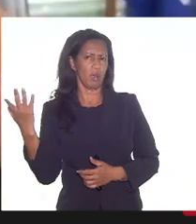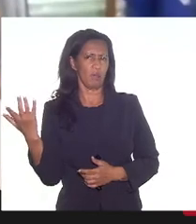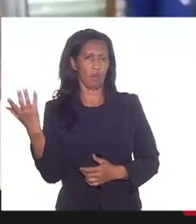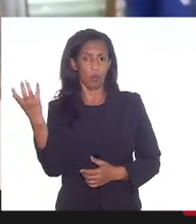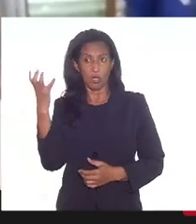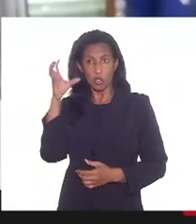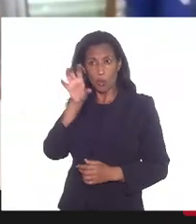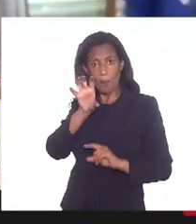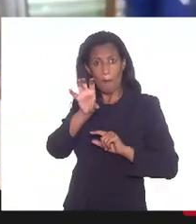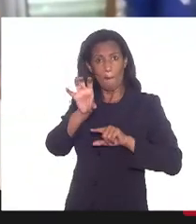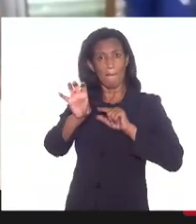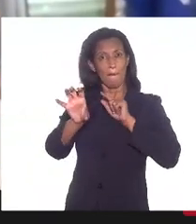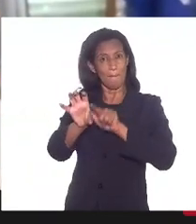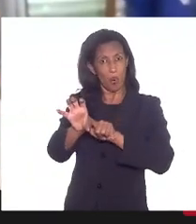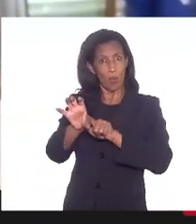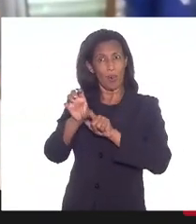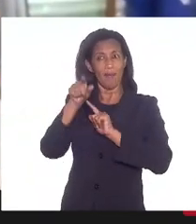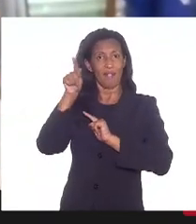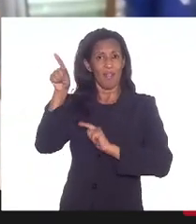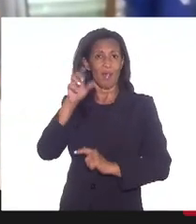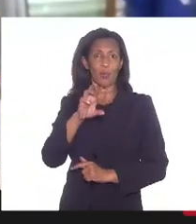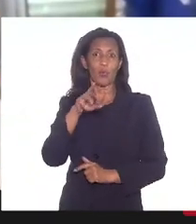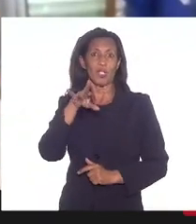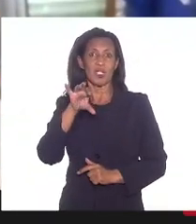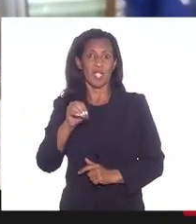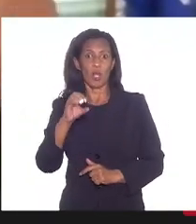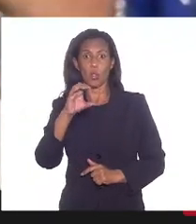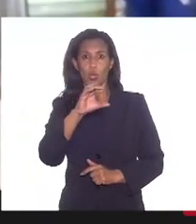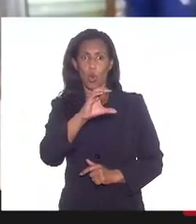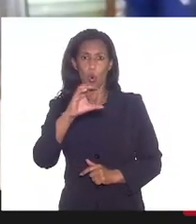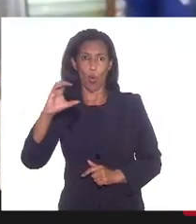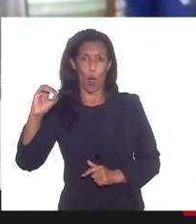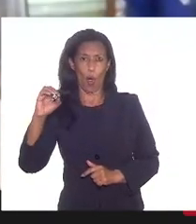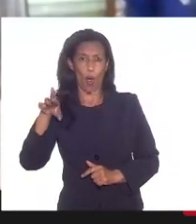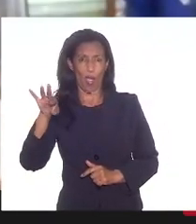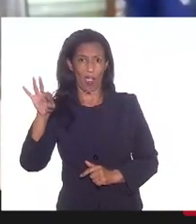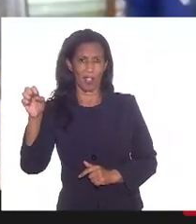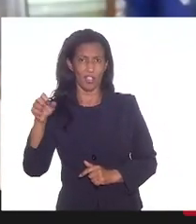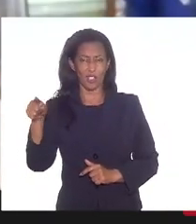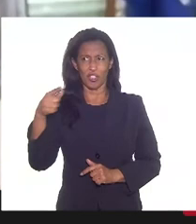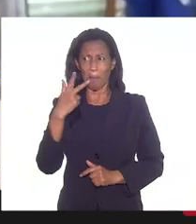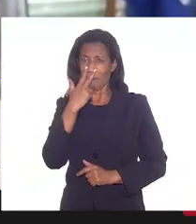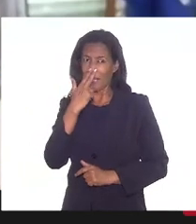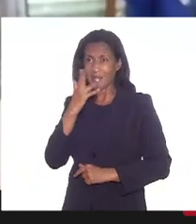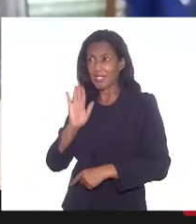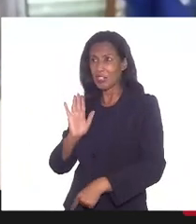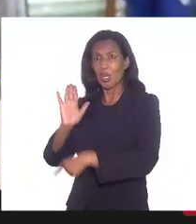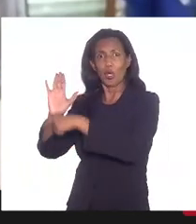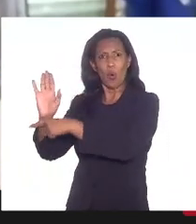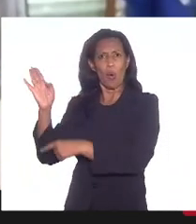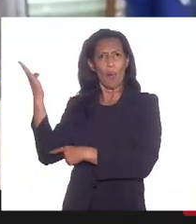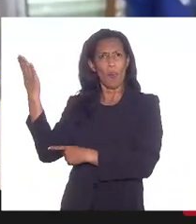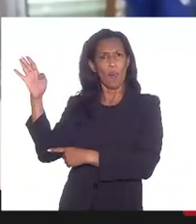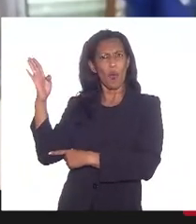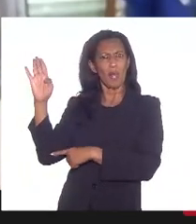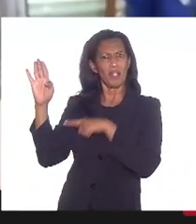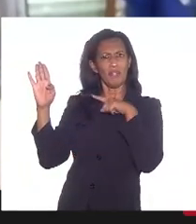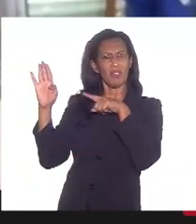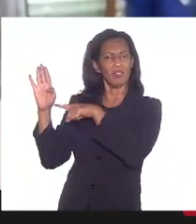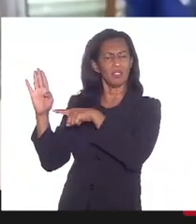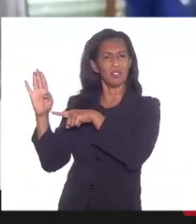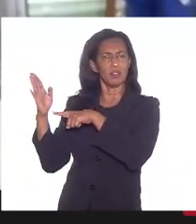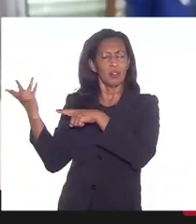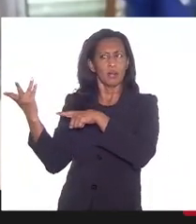gente está privilegiando os bolivianos. Ou seja, privilegia os bolivianos e não privilegia o gás nacional aqui que vai